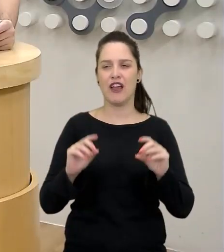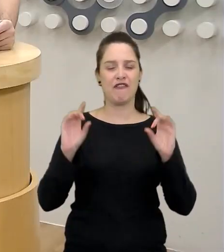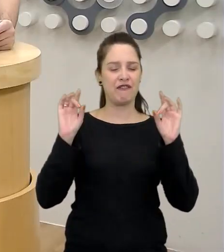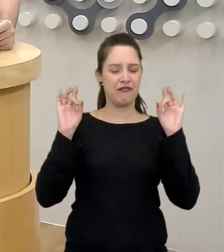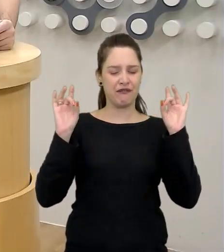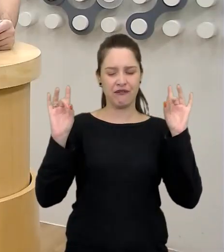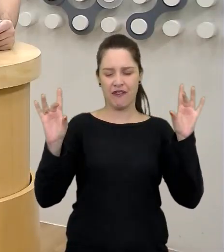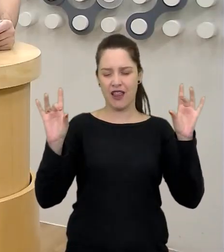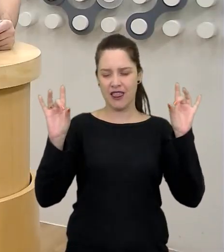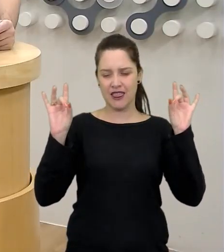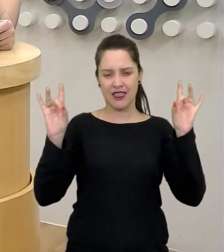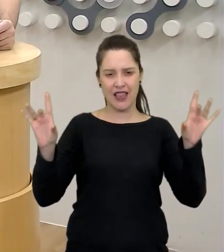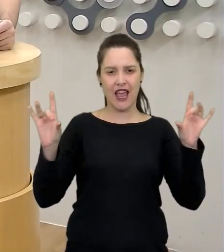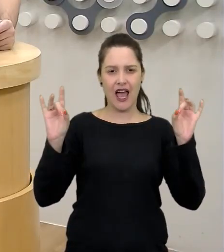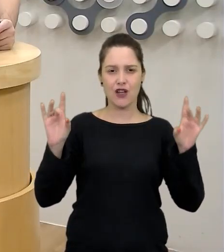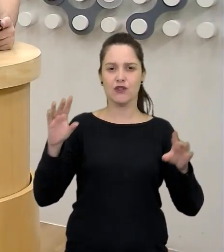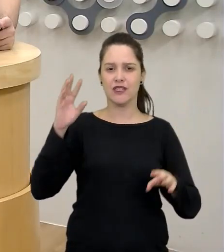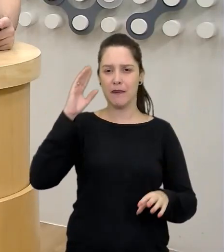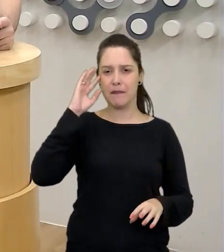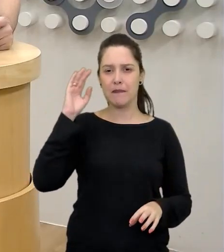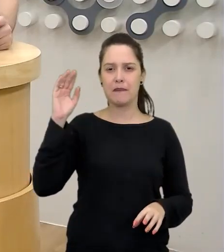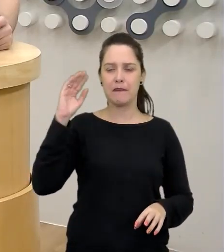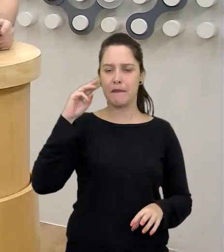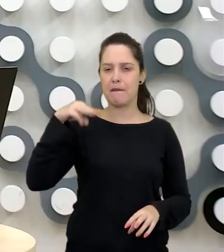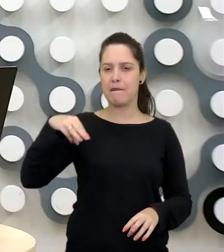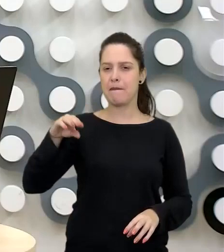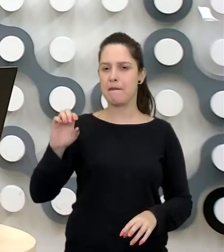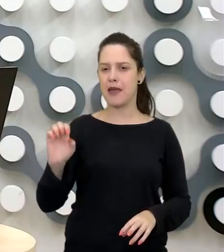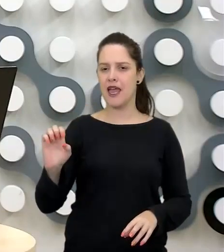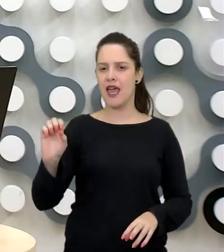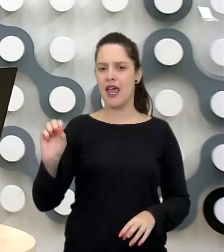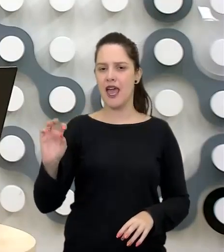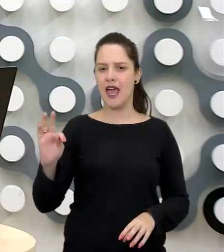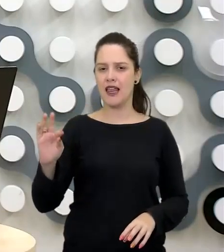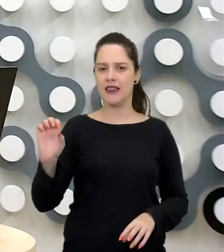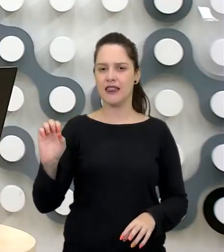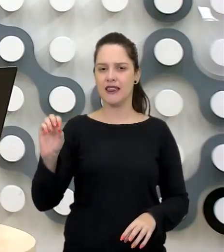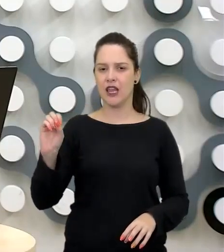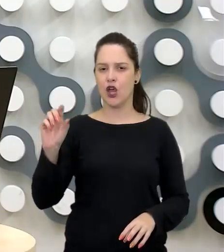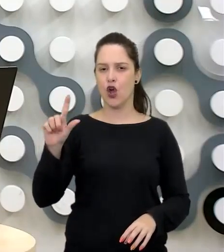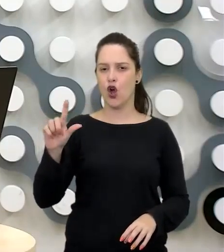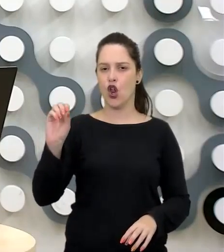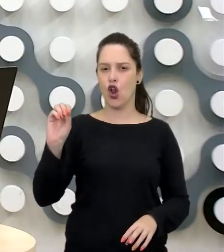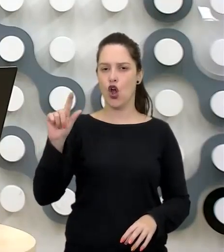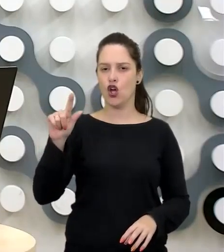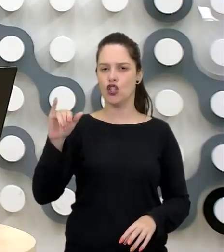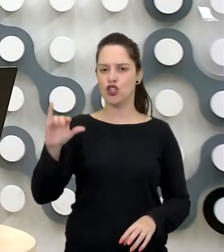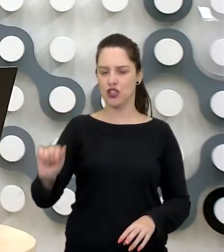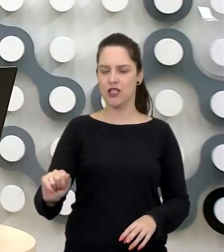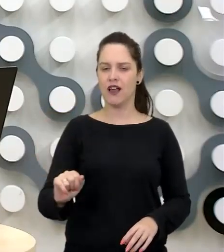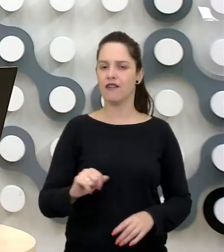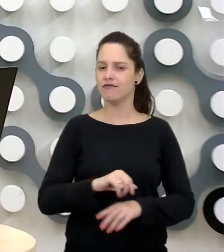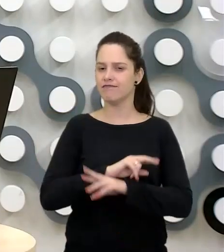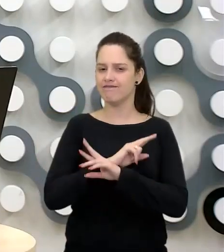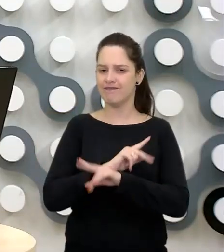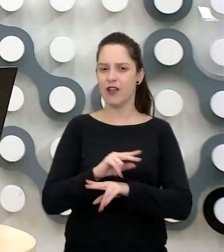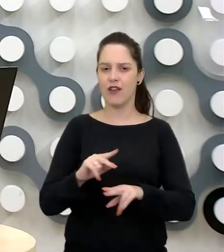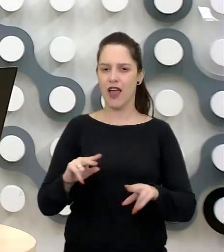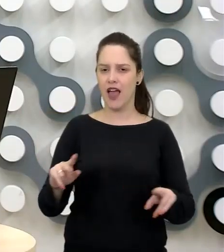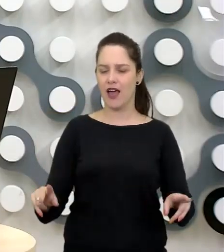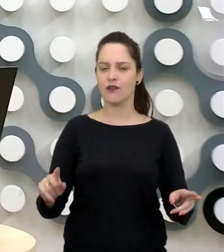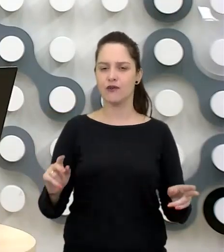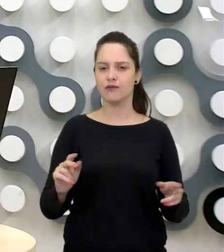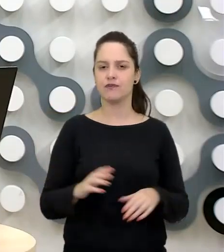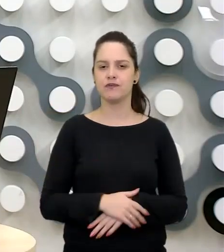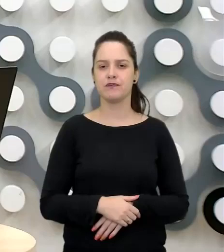fantásticas a gente tem na nossa mitologia, né? É verdade. Eu fui alfabetizado com cartilhas do centro-oeste do Brasil, que eram do meu pai.